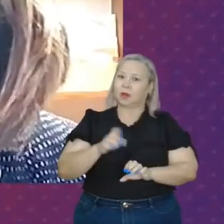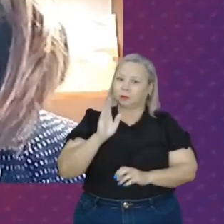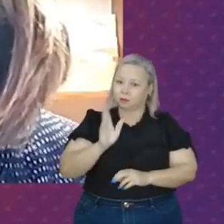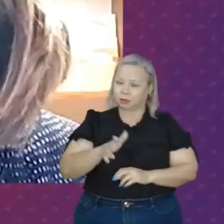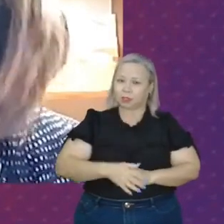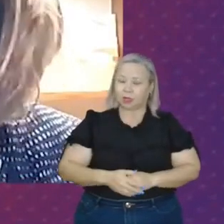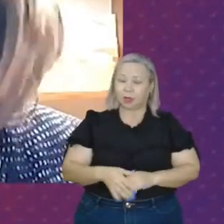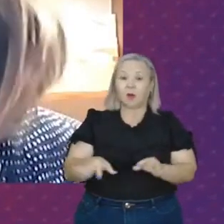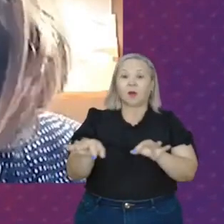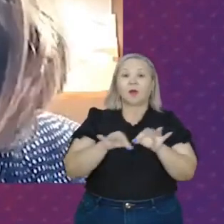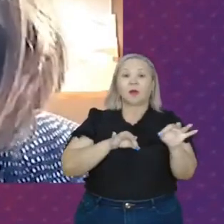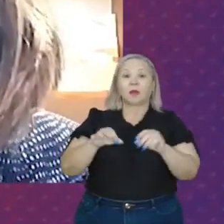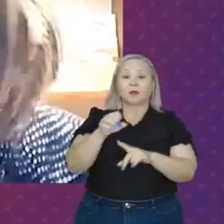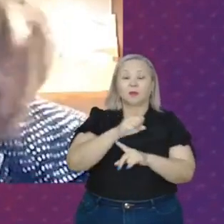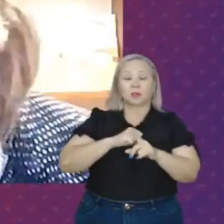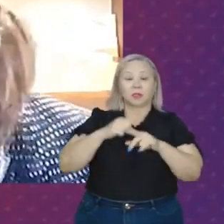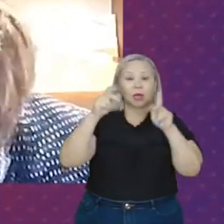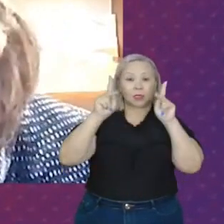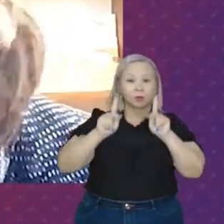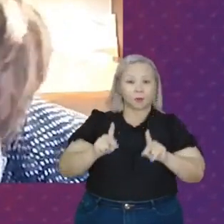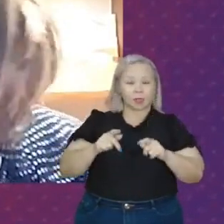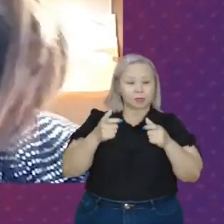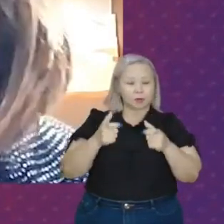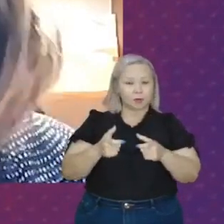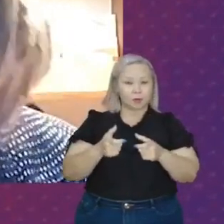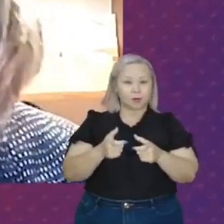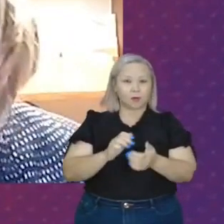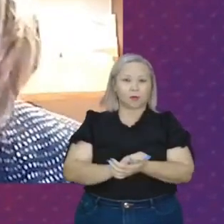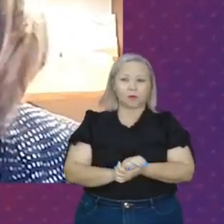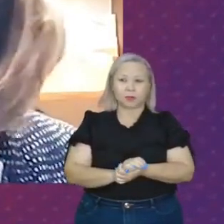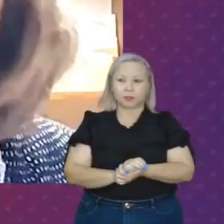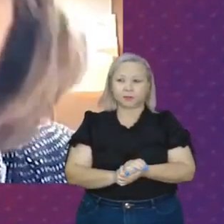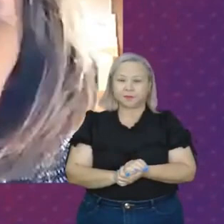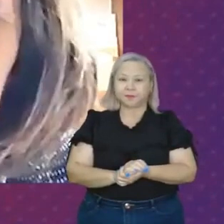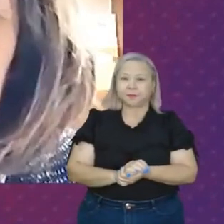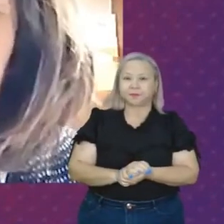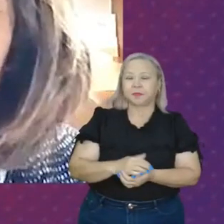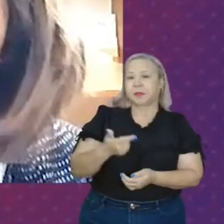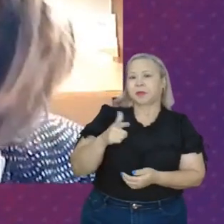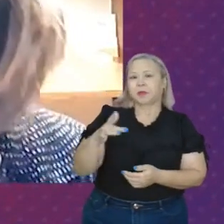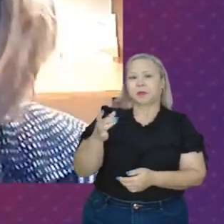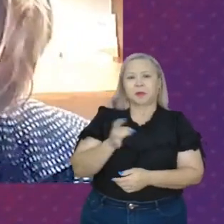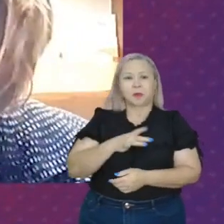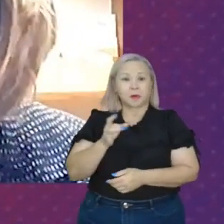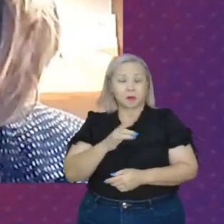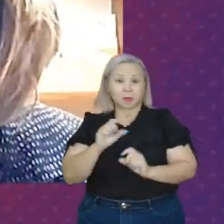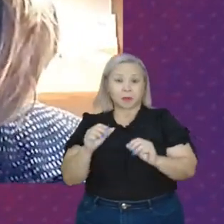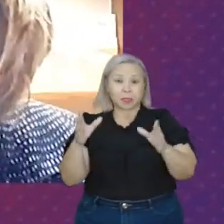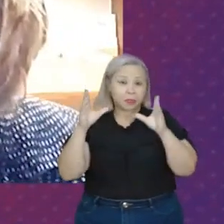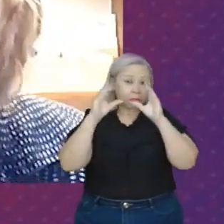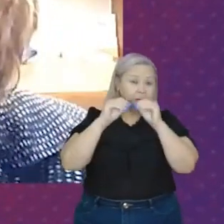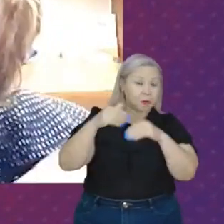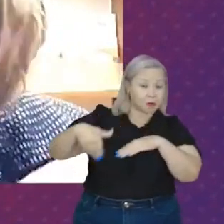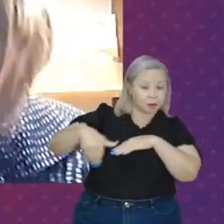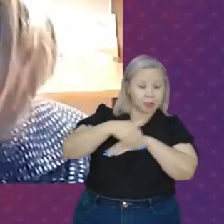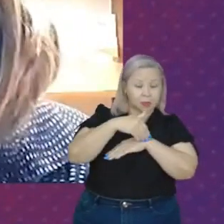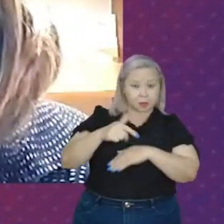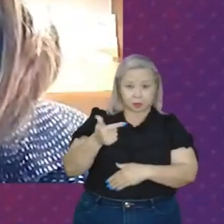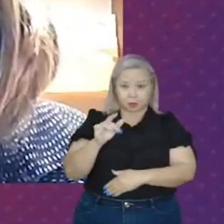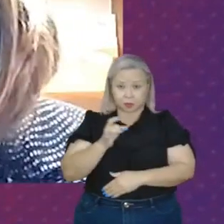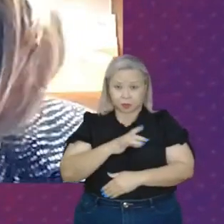construir uma sociedade de paz, onde a gente não tenha medo nem das noites, nem das ruas, é fundamental que